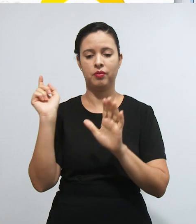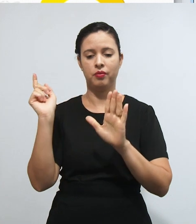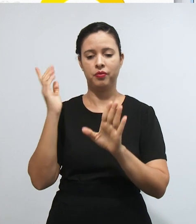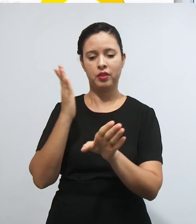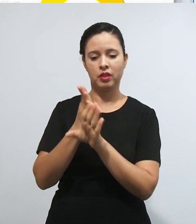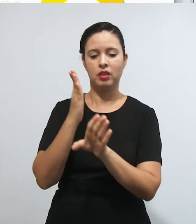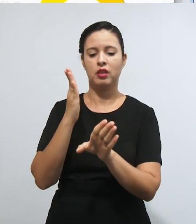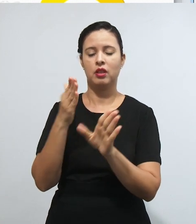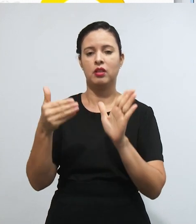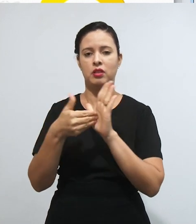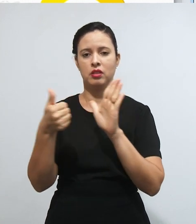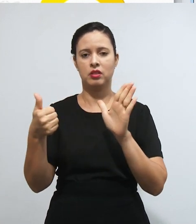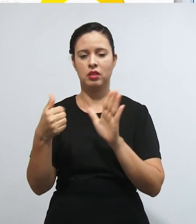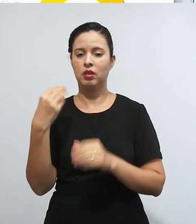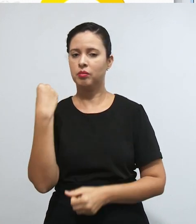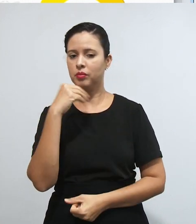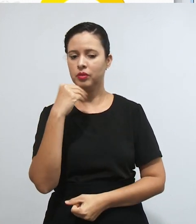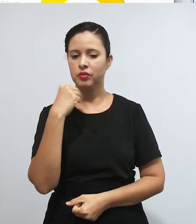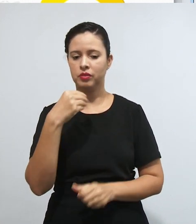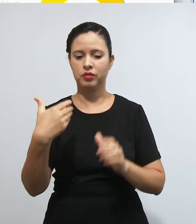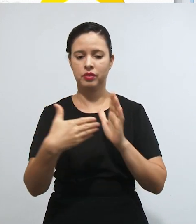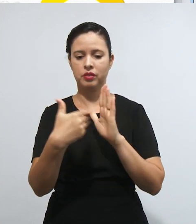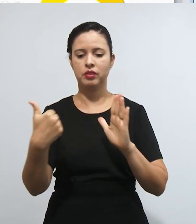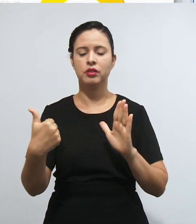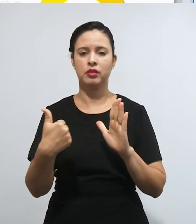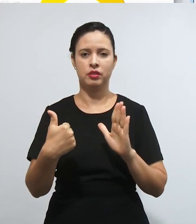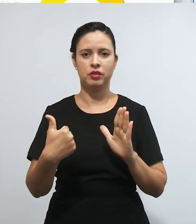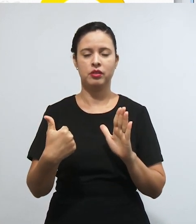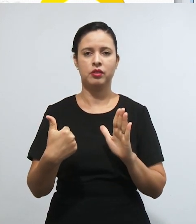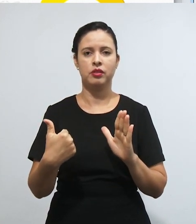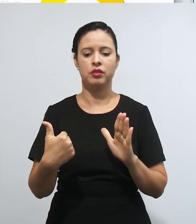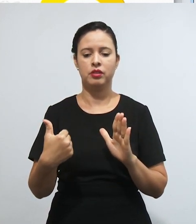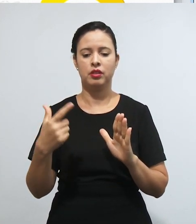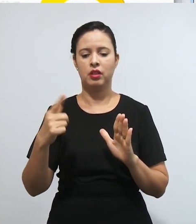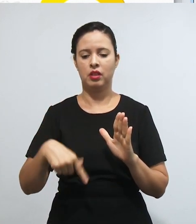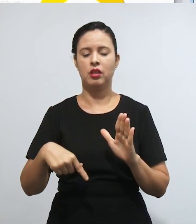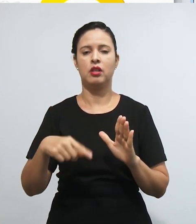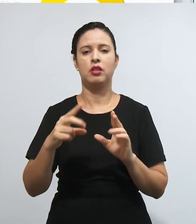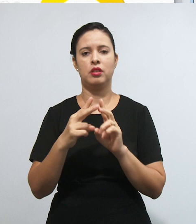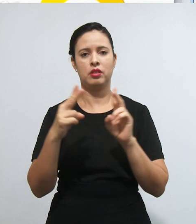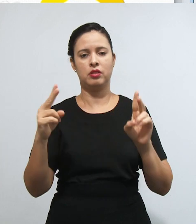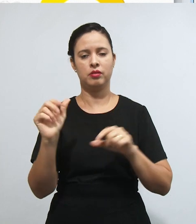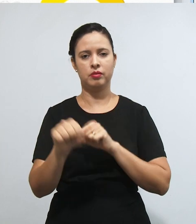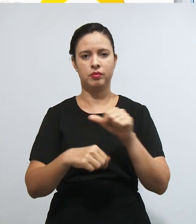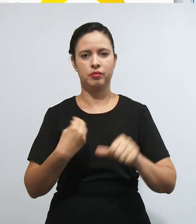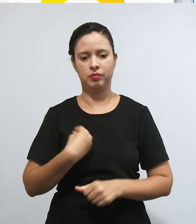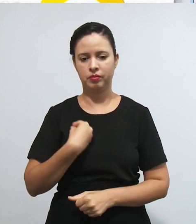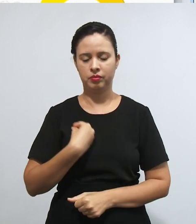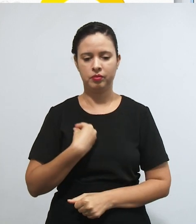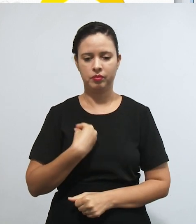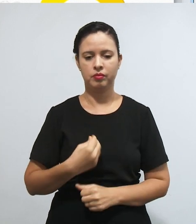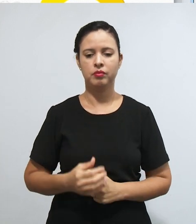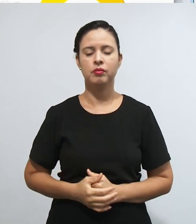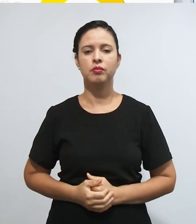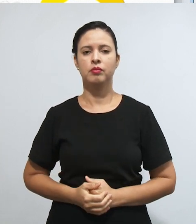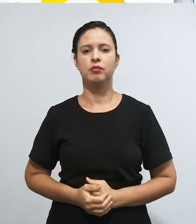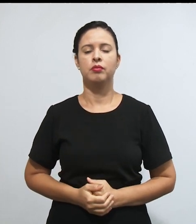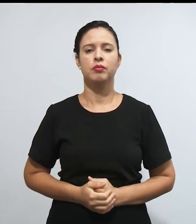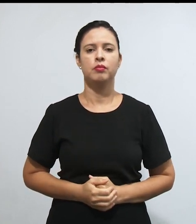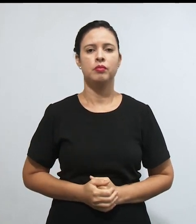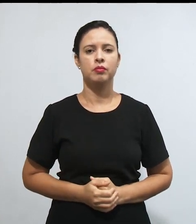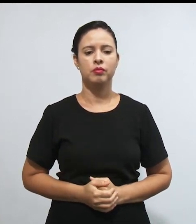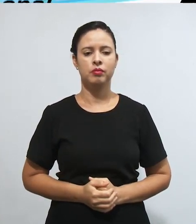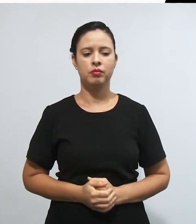esse, ele também aproveita e vai tirar o EAD mudando realidades. Tá? Então, vamos rodar mais uma vez para a gente